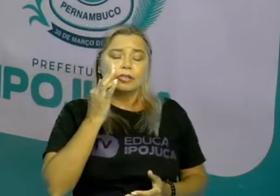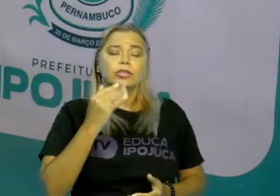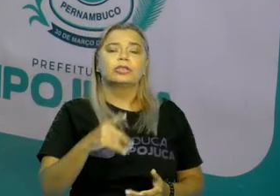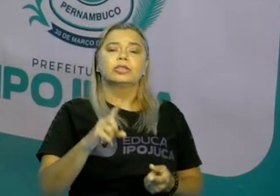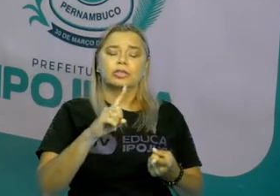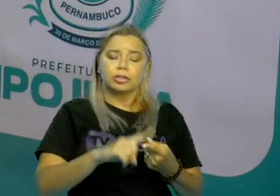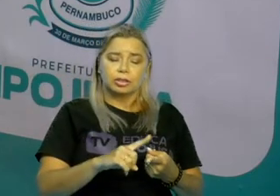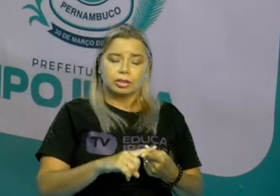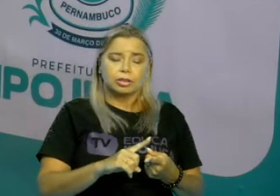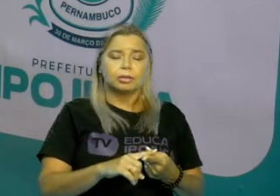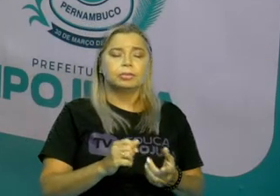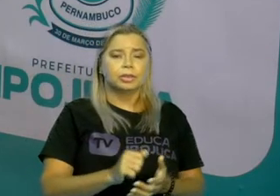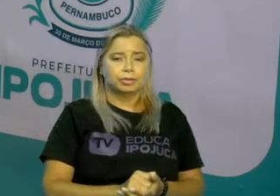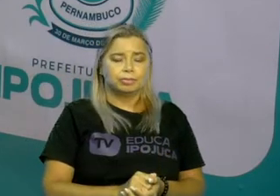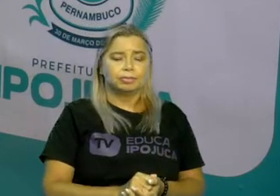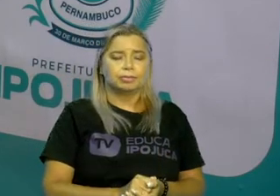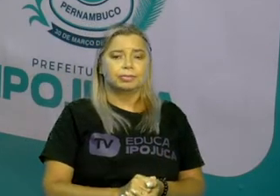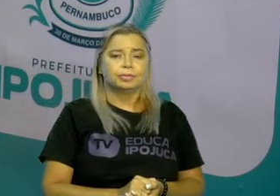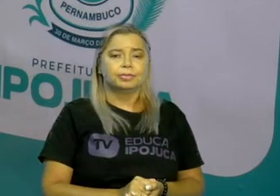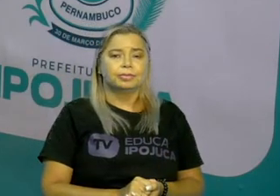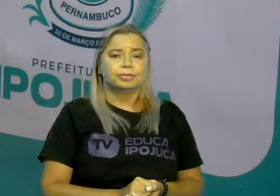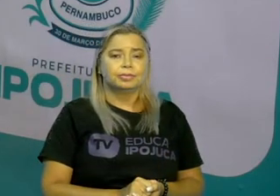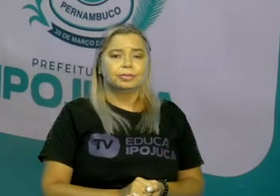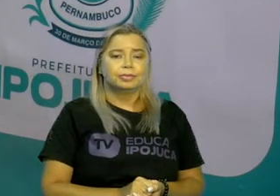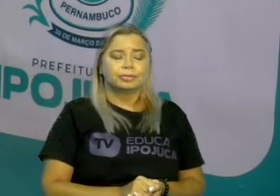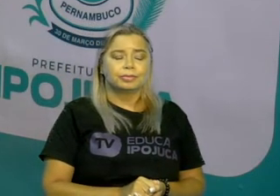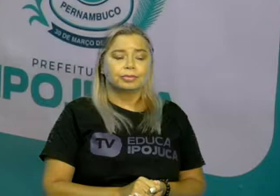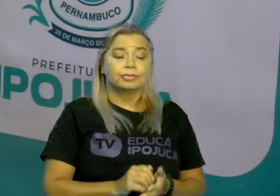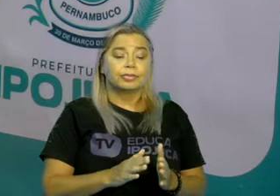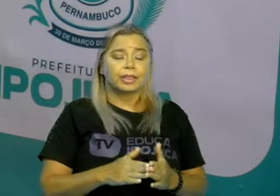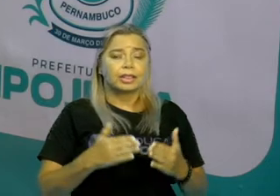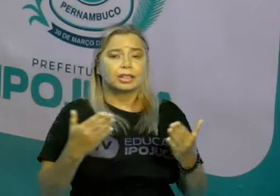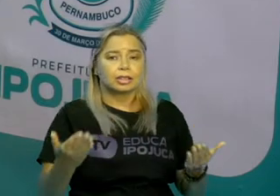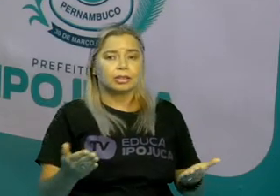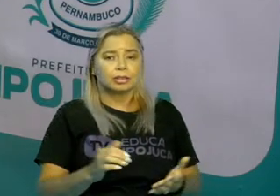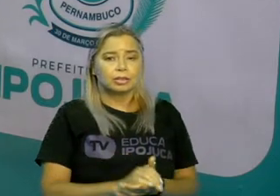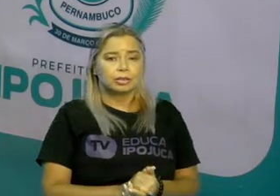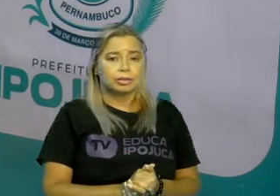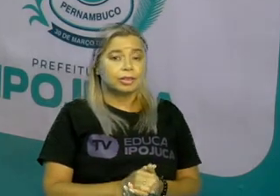tinha menor quantidade. Sendo assim,